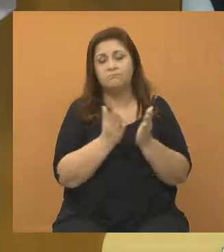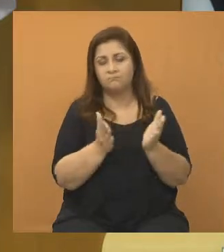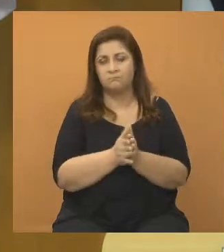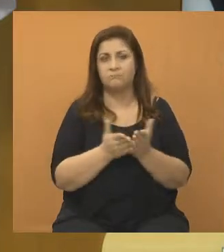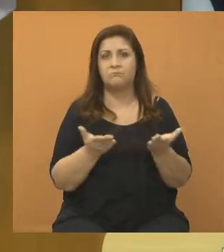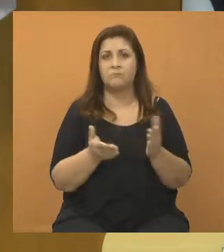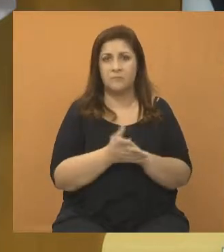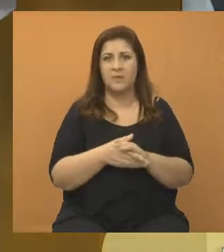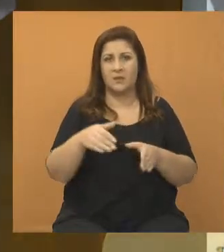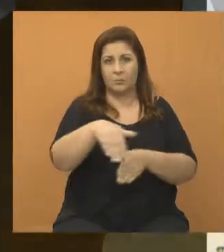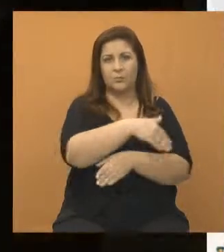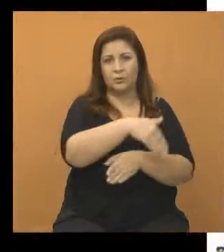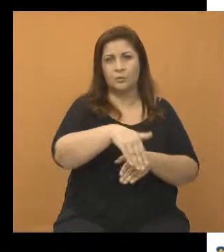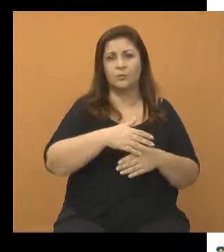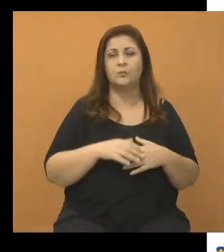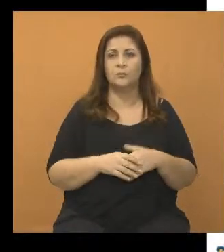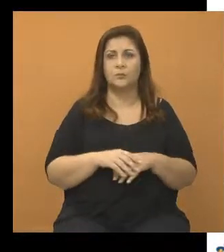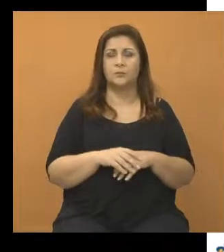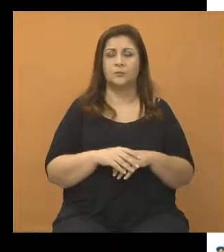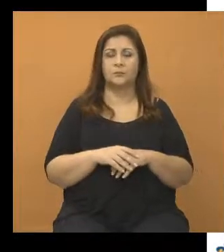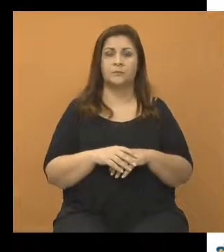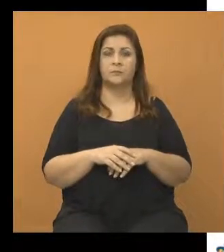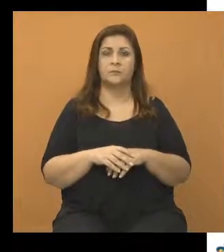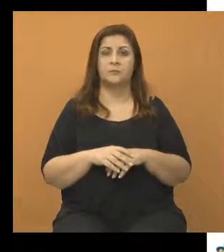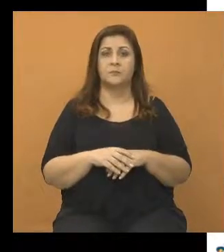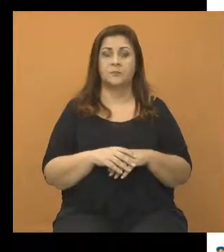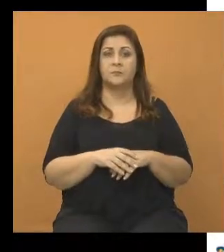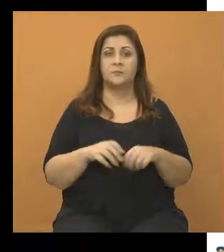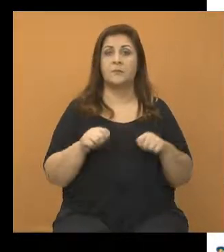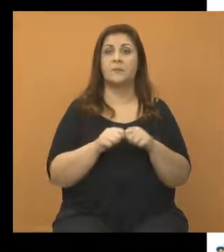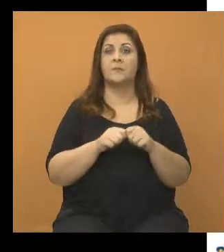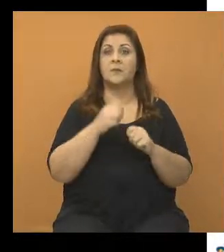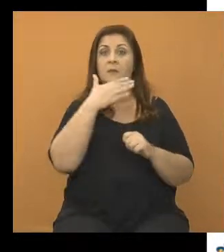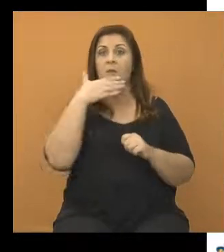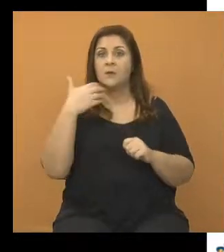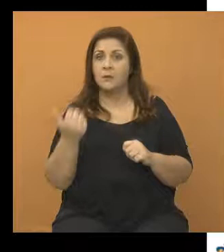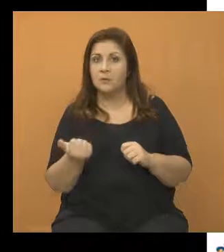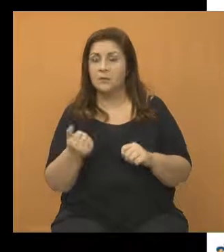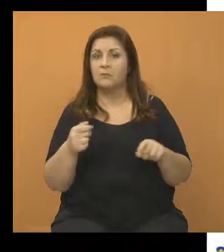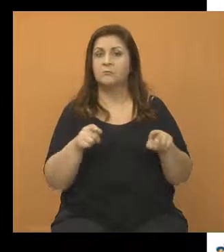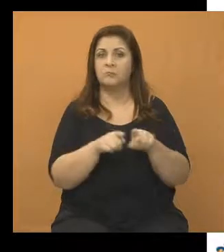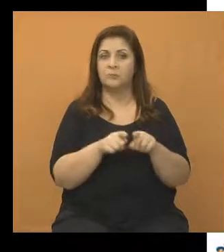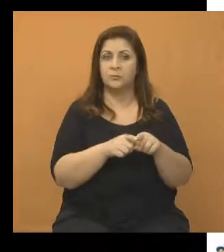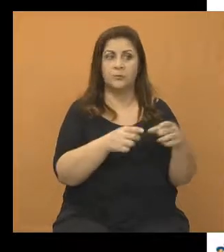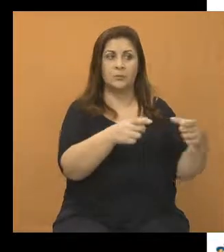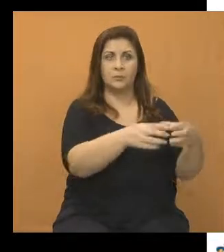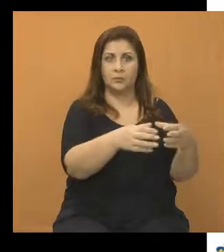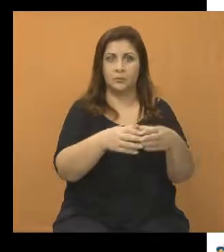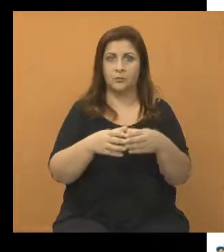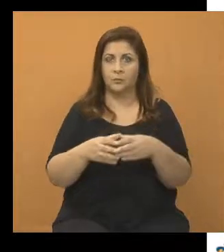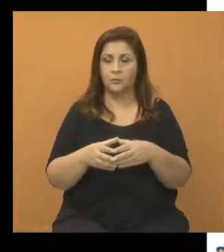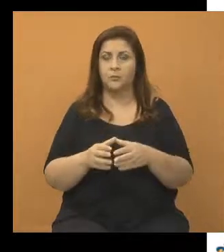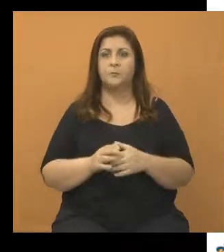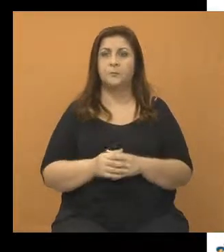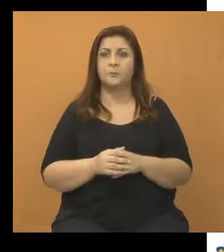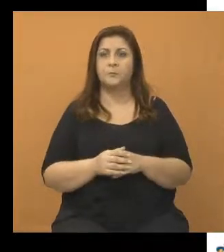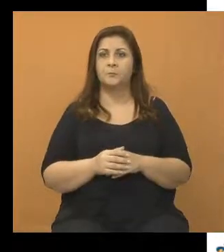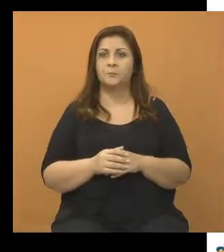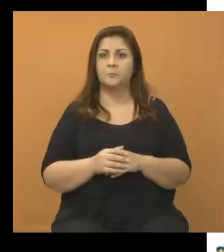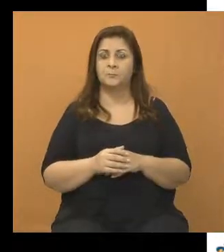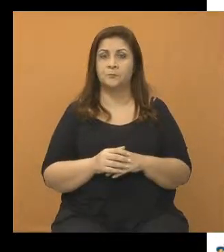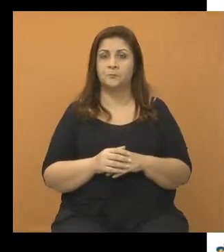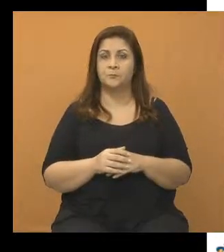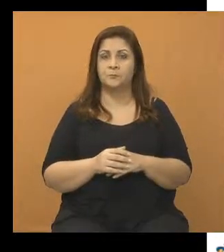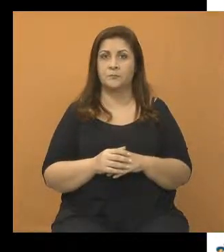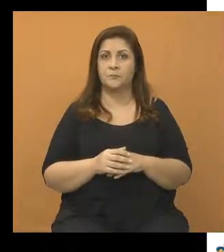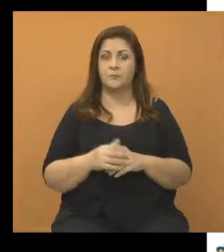desfavorecidas. Né, ampliação do atendimento do território, melhoria em relação às entidades do município, ampliação do serviço de proteção básica, que a gente